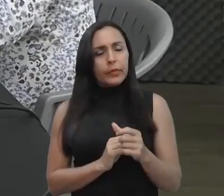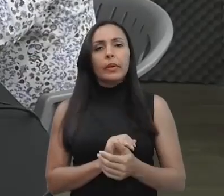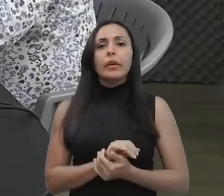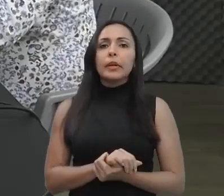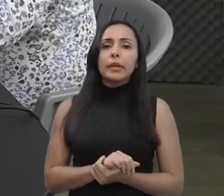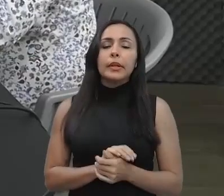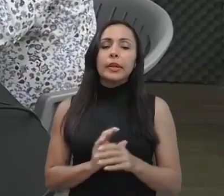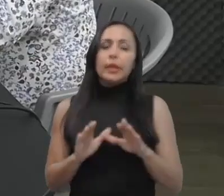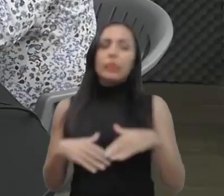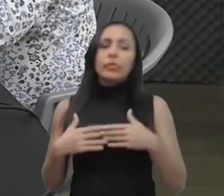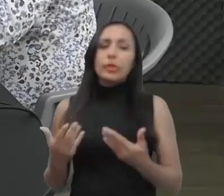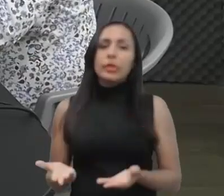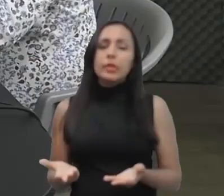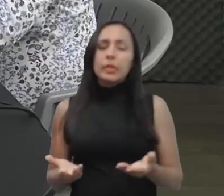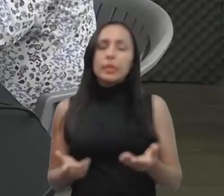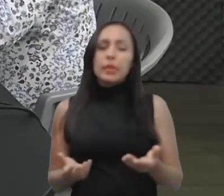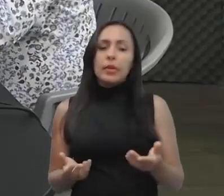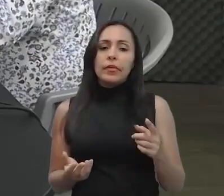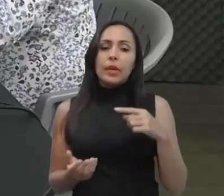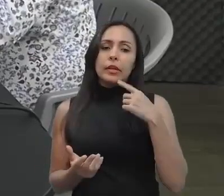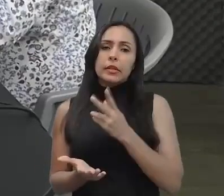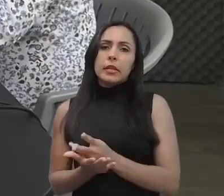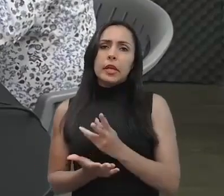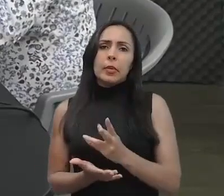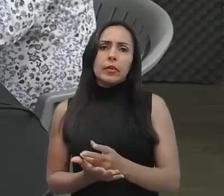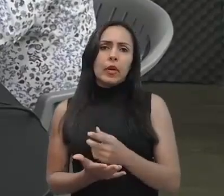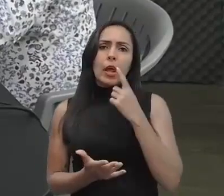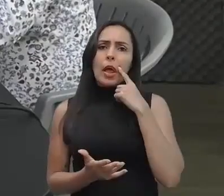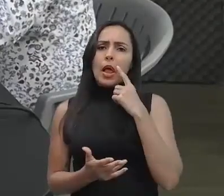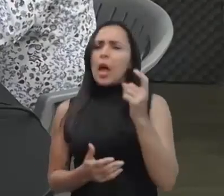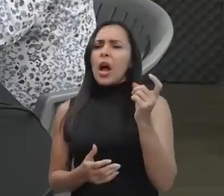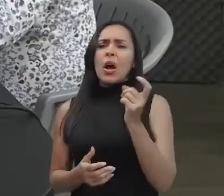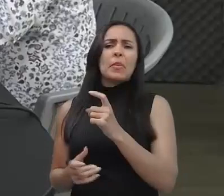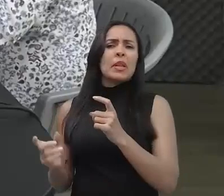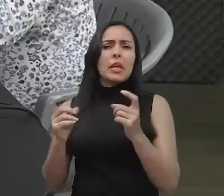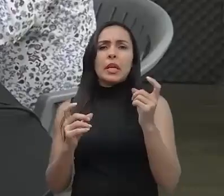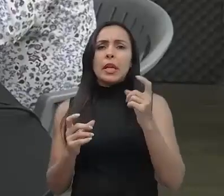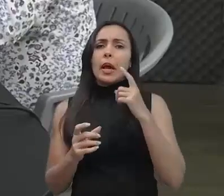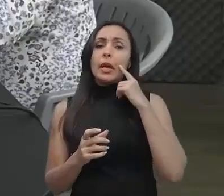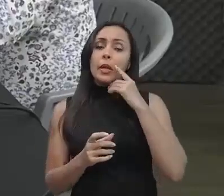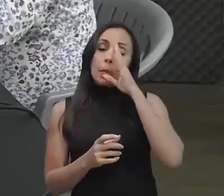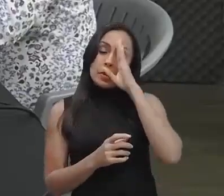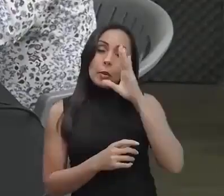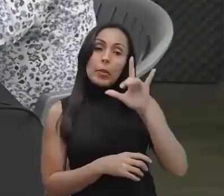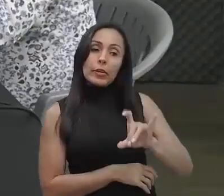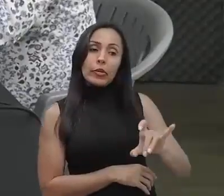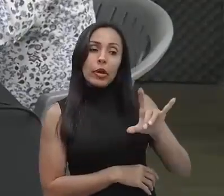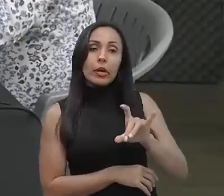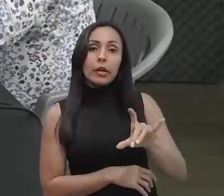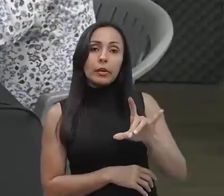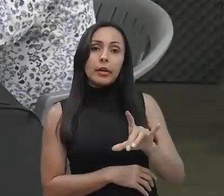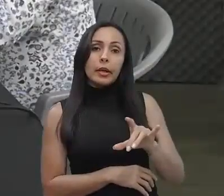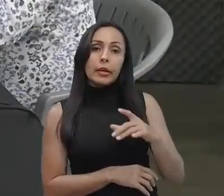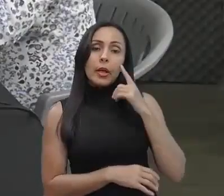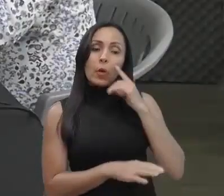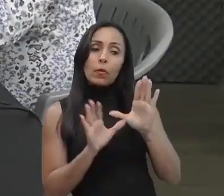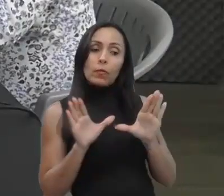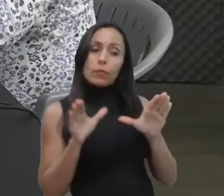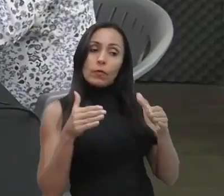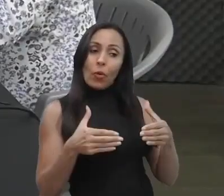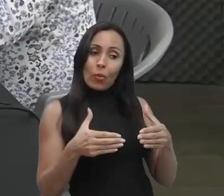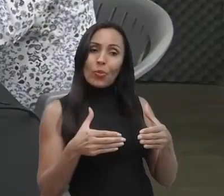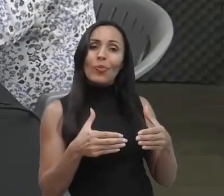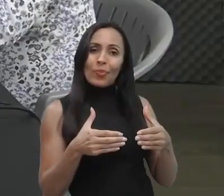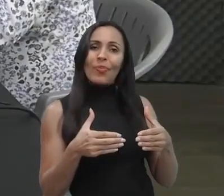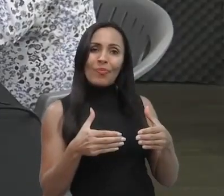gente vai sempre desmentir né Principalmente no Instagram que é o público da gente é onde tem a